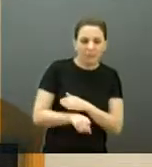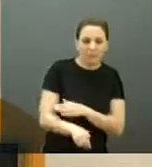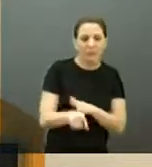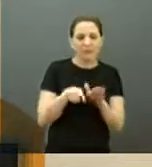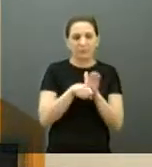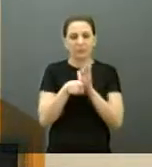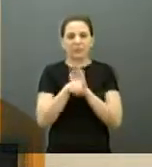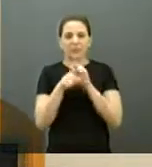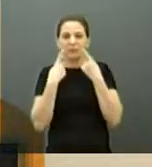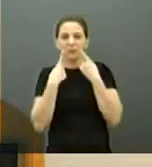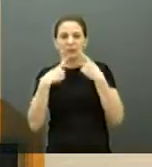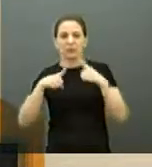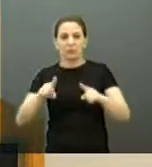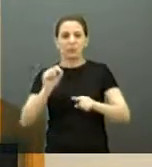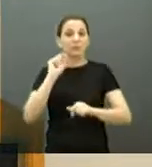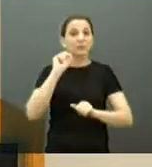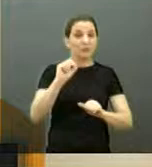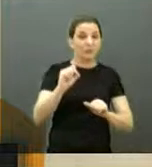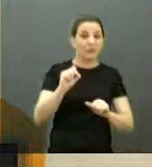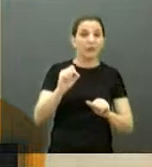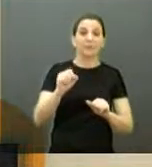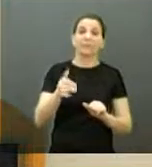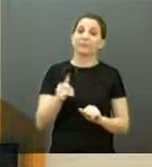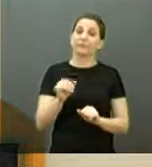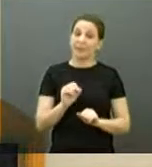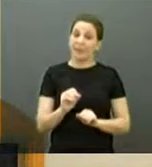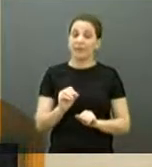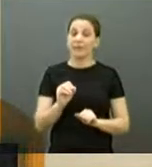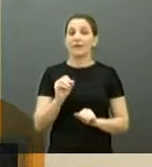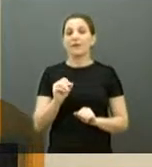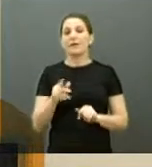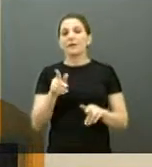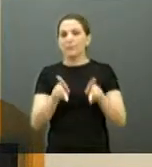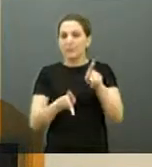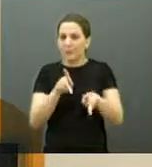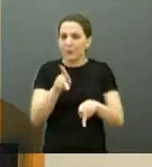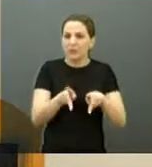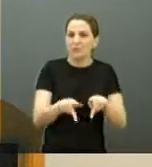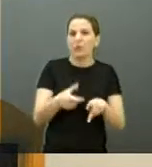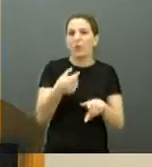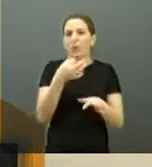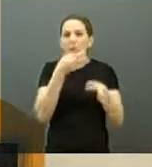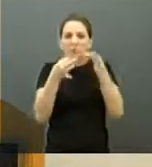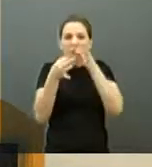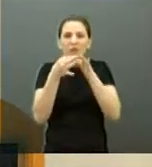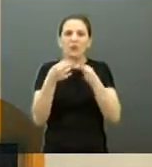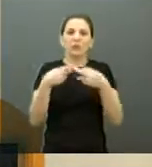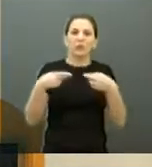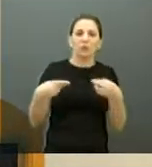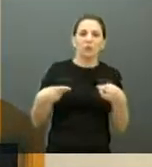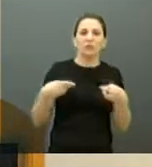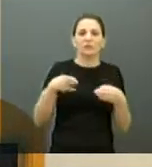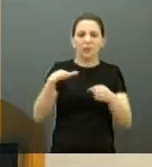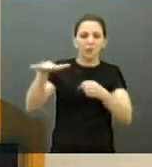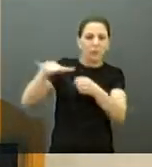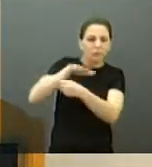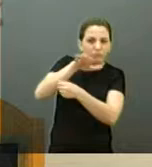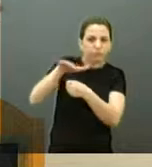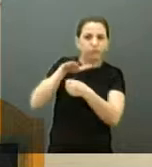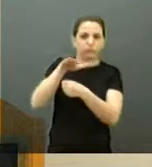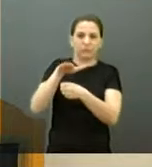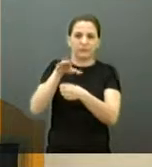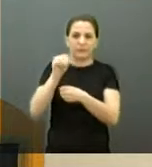aquela denúncia que veio e que ainda, para a opinião pública e para a gente aqui, ainda está tratando a coisa de forma muito superficial.